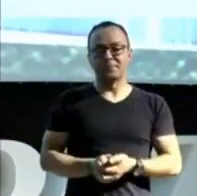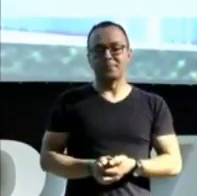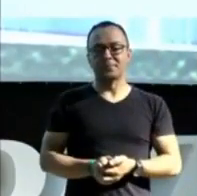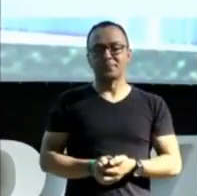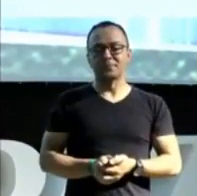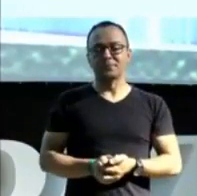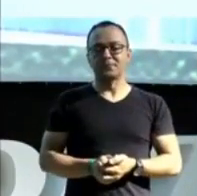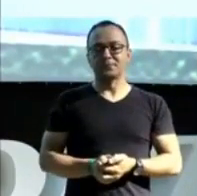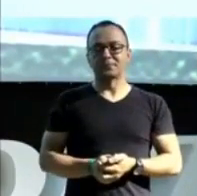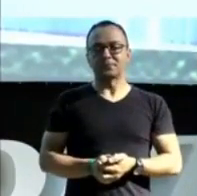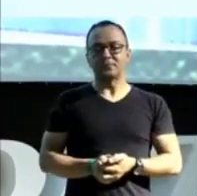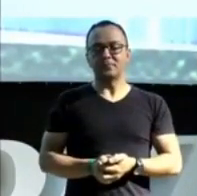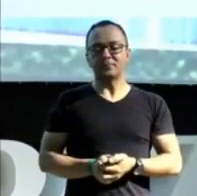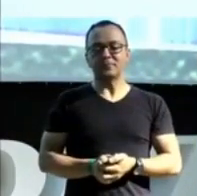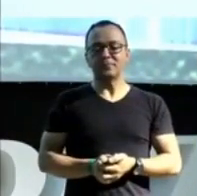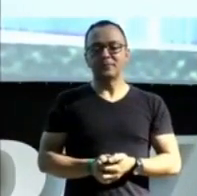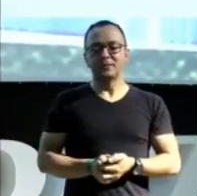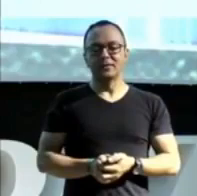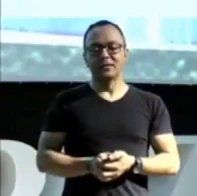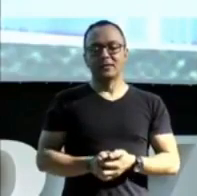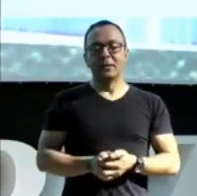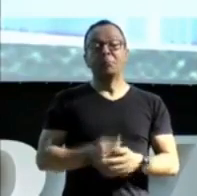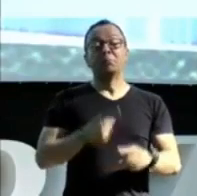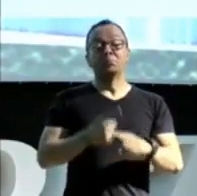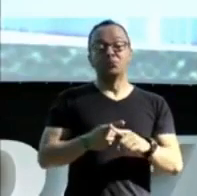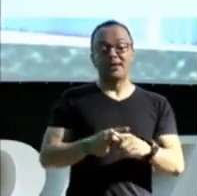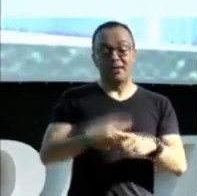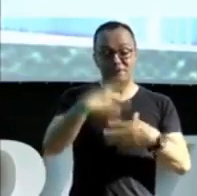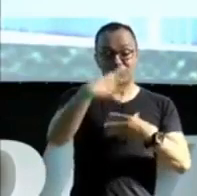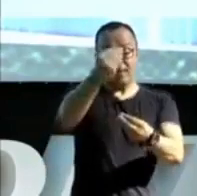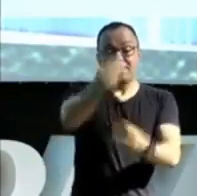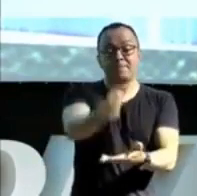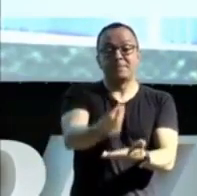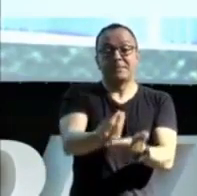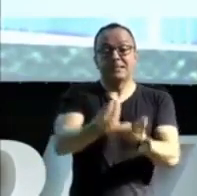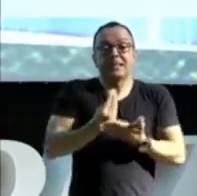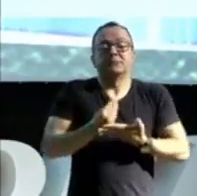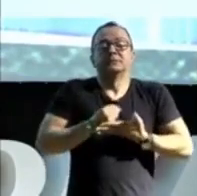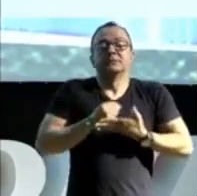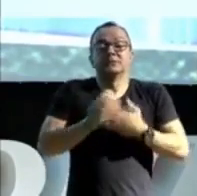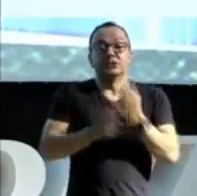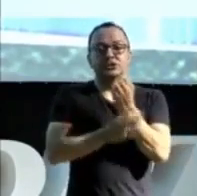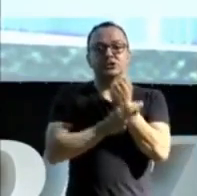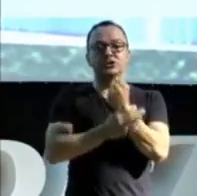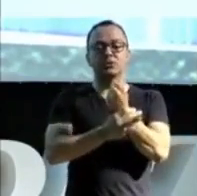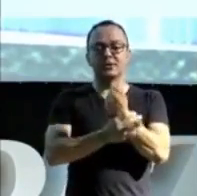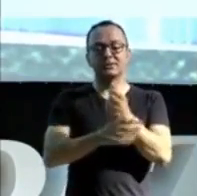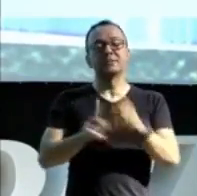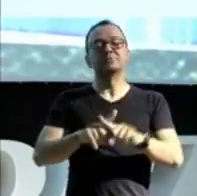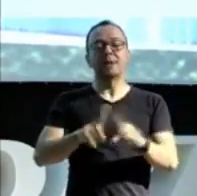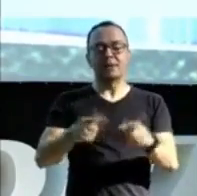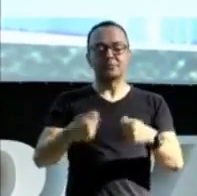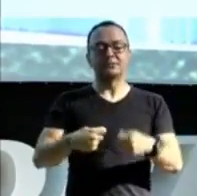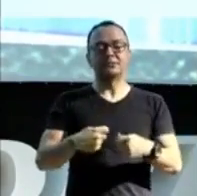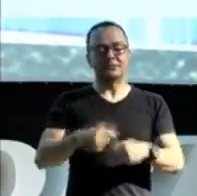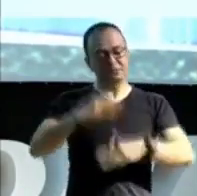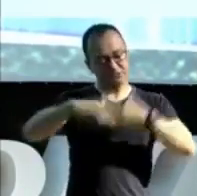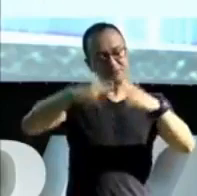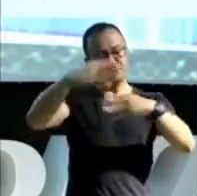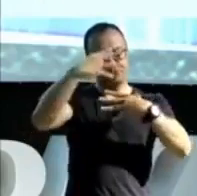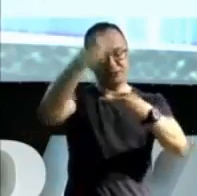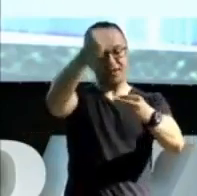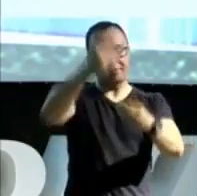falha, desde que a tenhamos. E aí escreve Emmanuel no